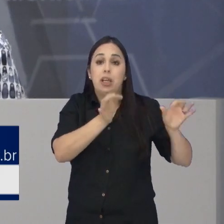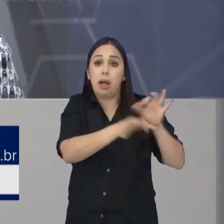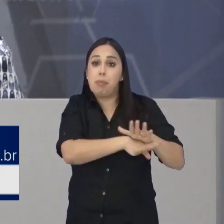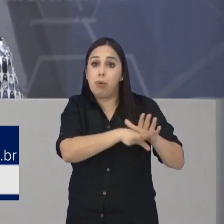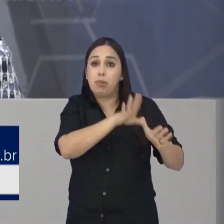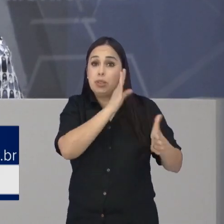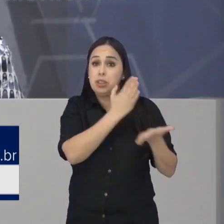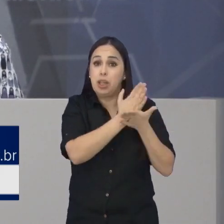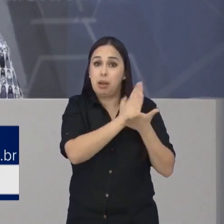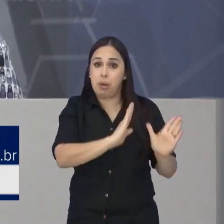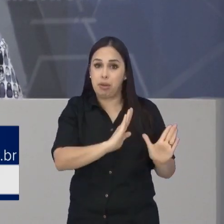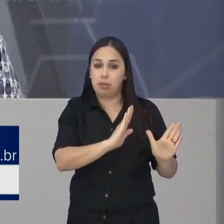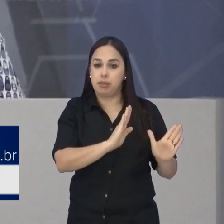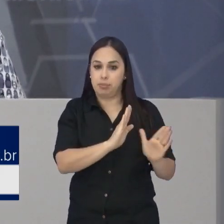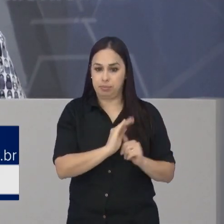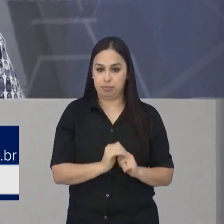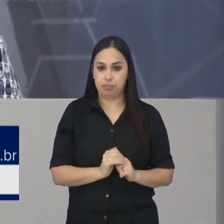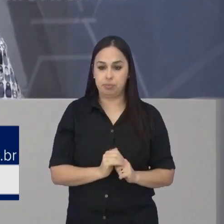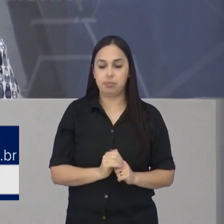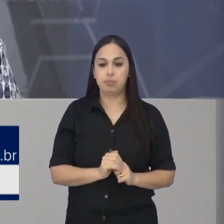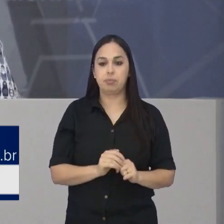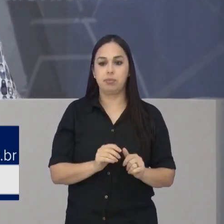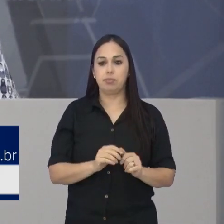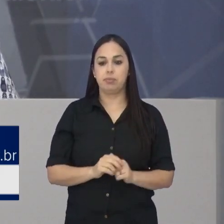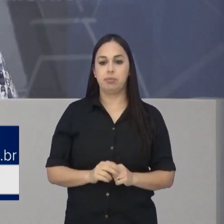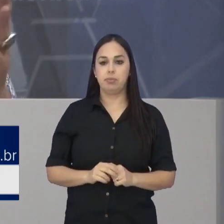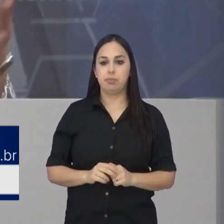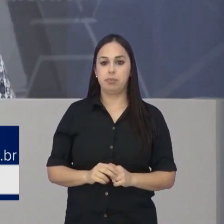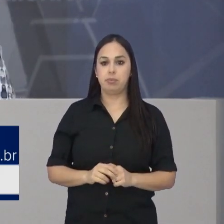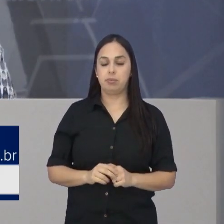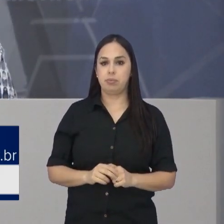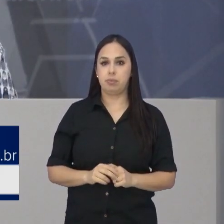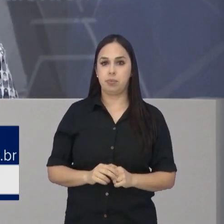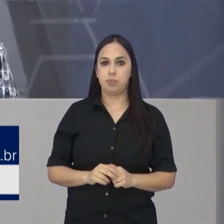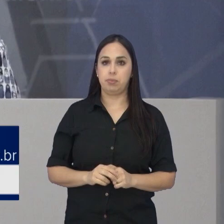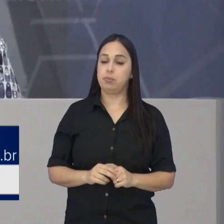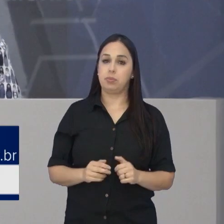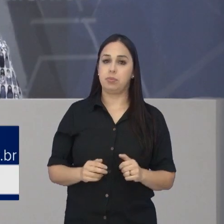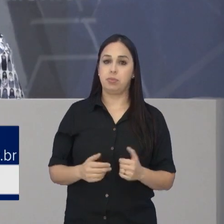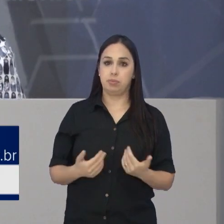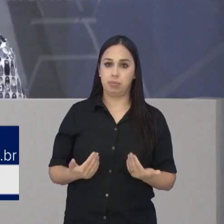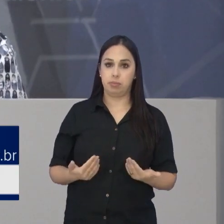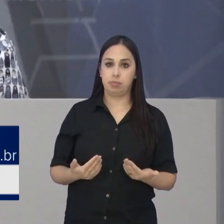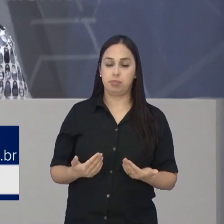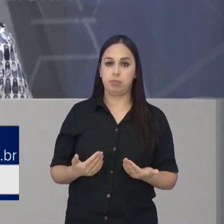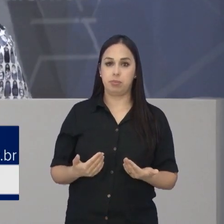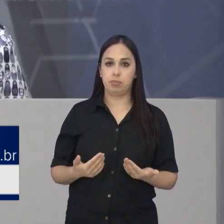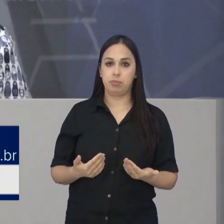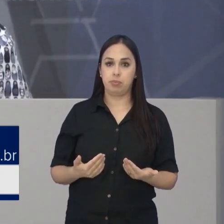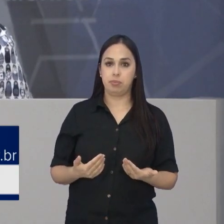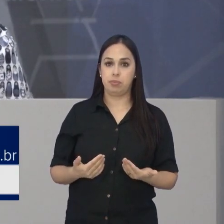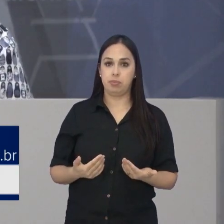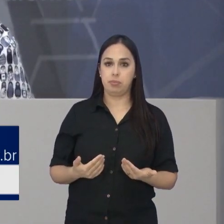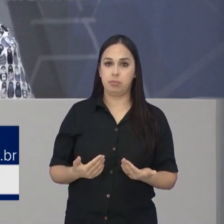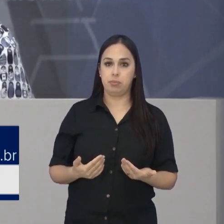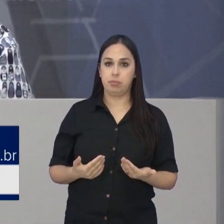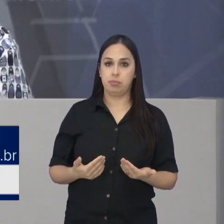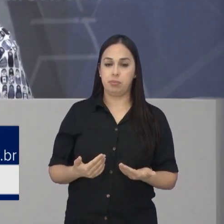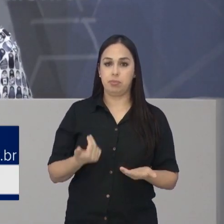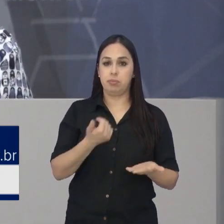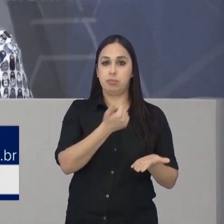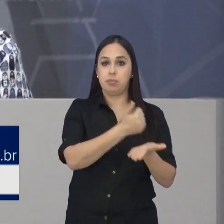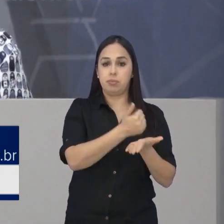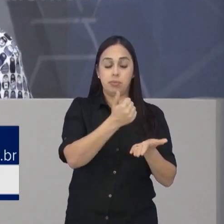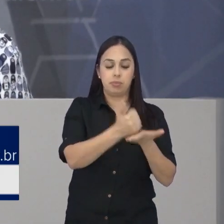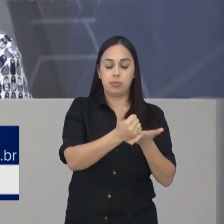com efeitos retroativos, que é a mesma situação. Configura descontratação